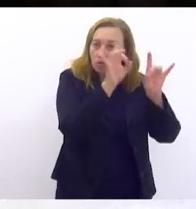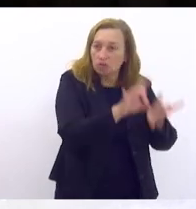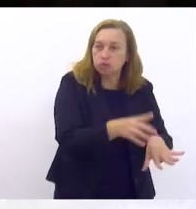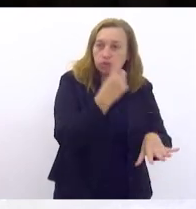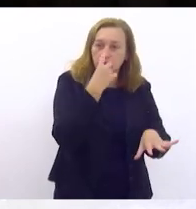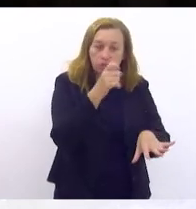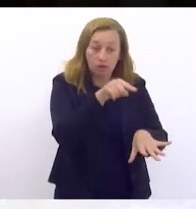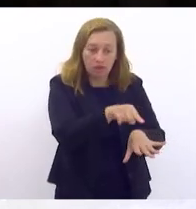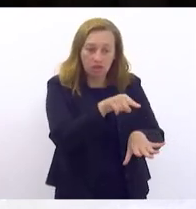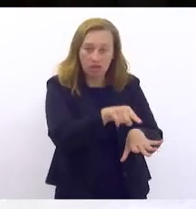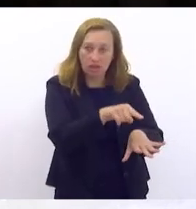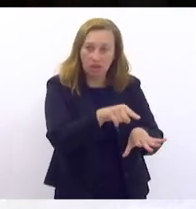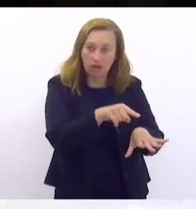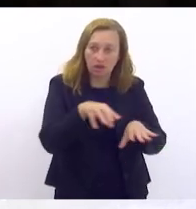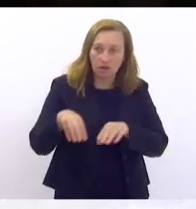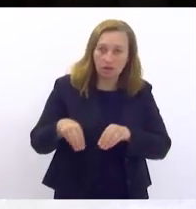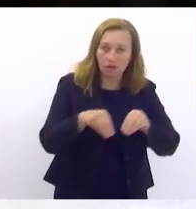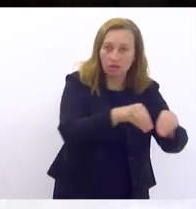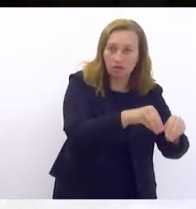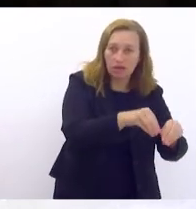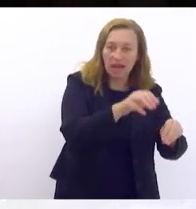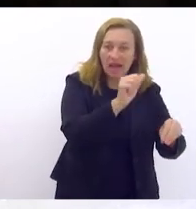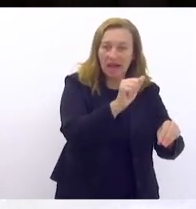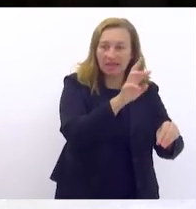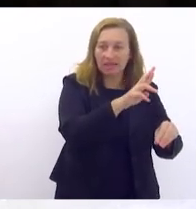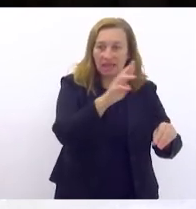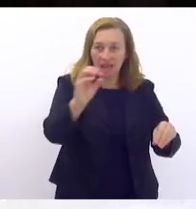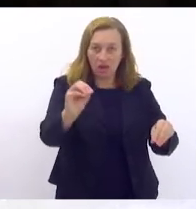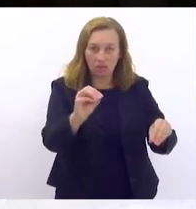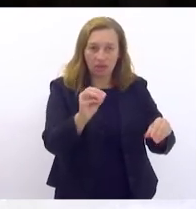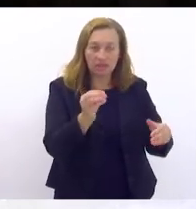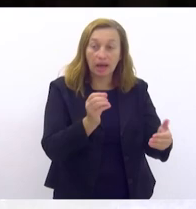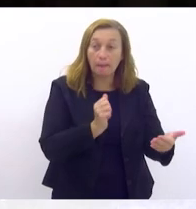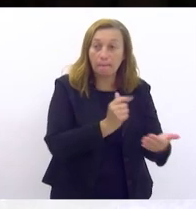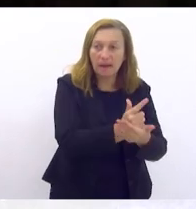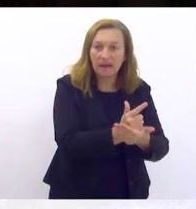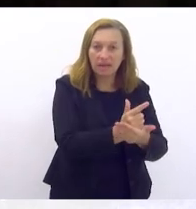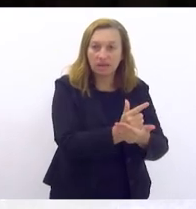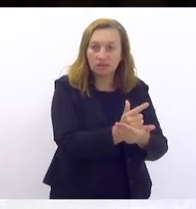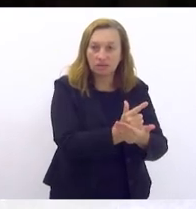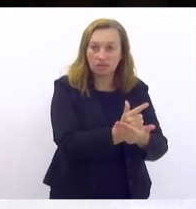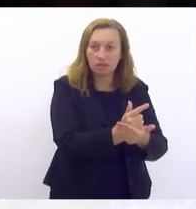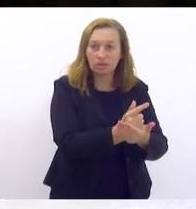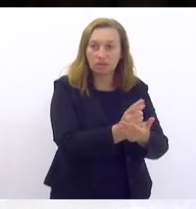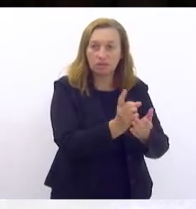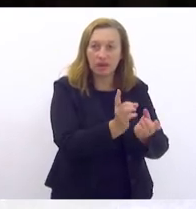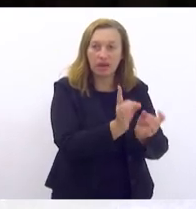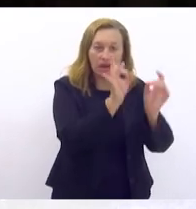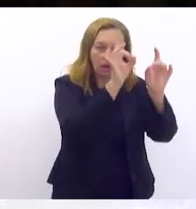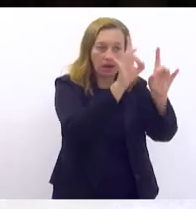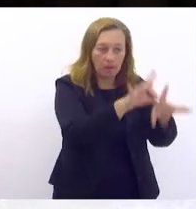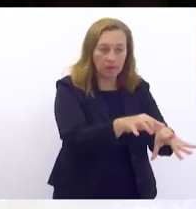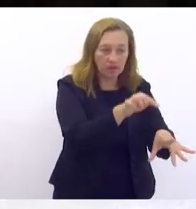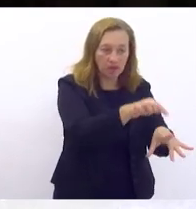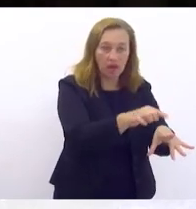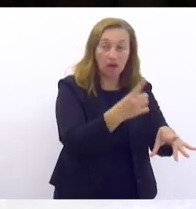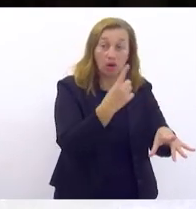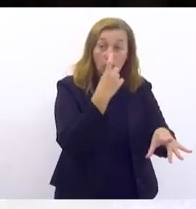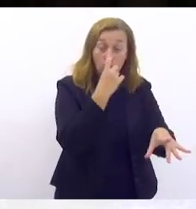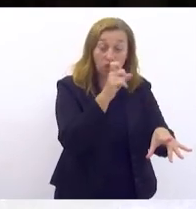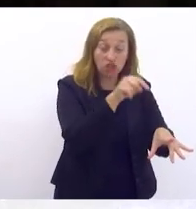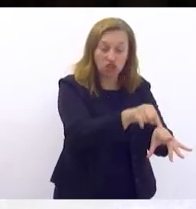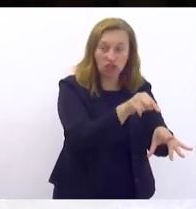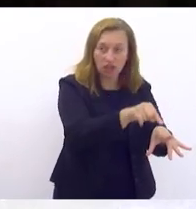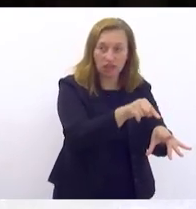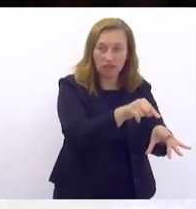quando ele passou do portão do Aterro ele tá pagando para aterrar quando ao invés de levar para o Aterro